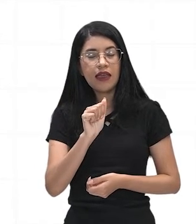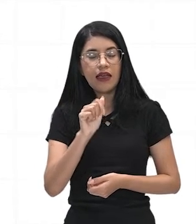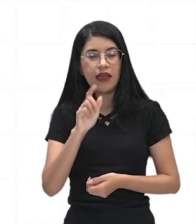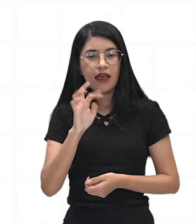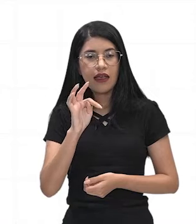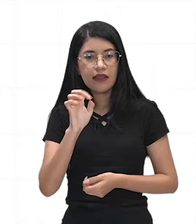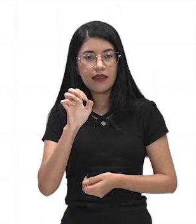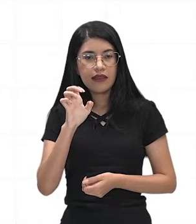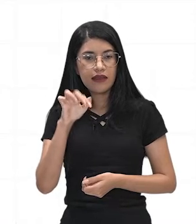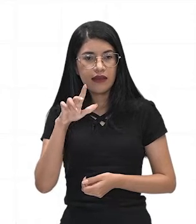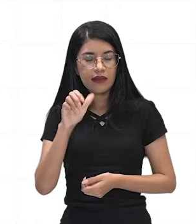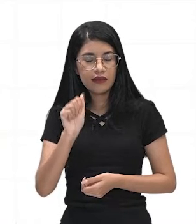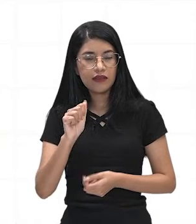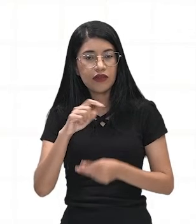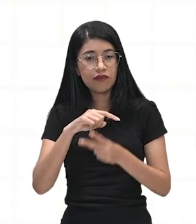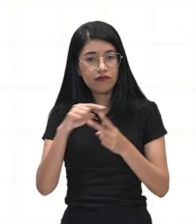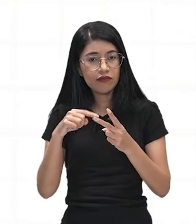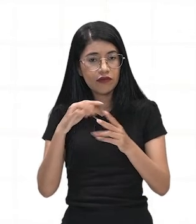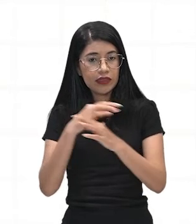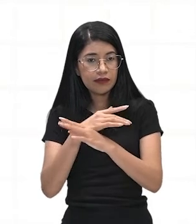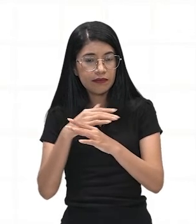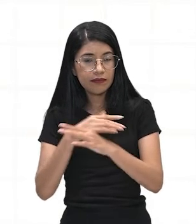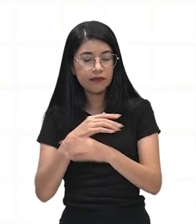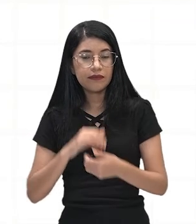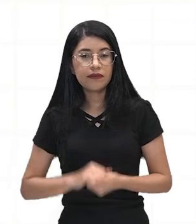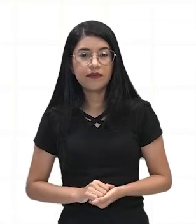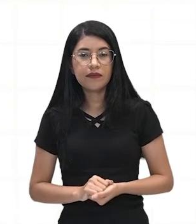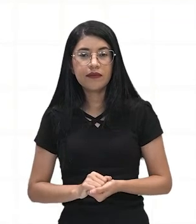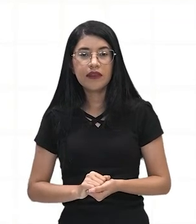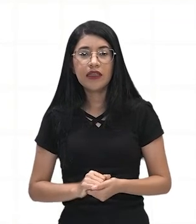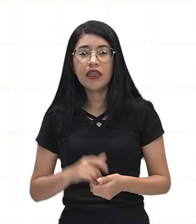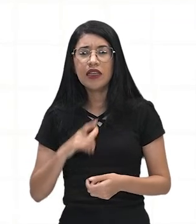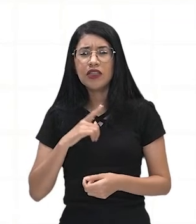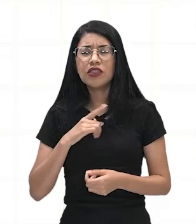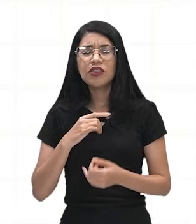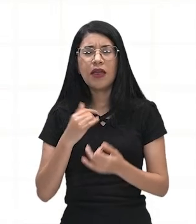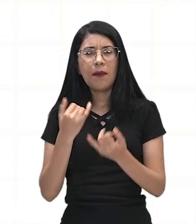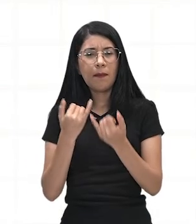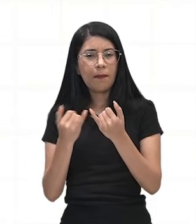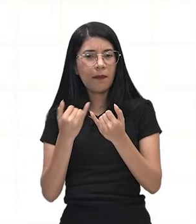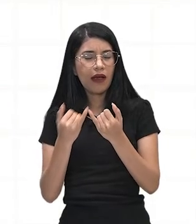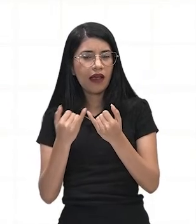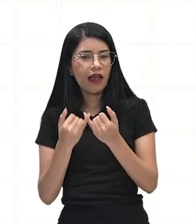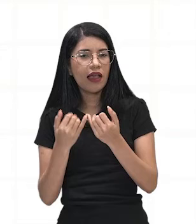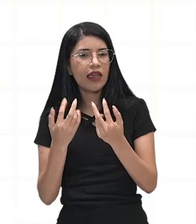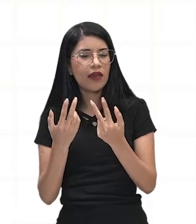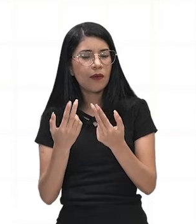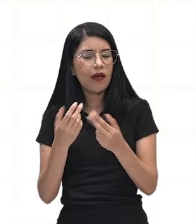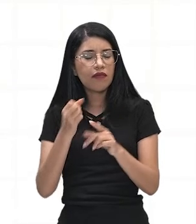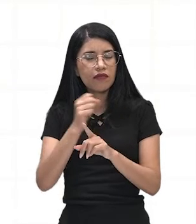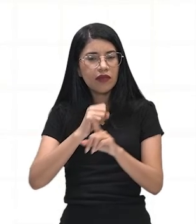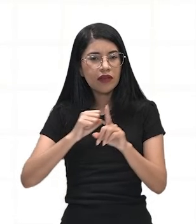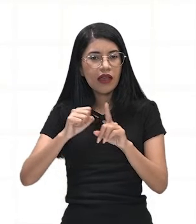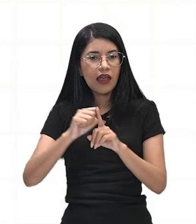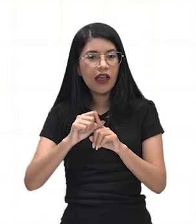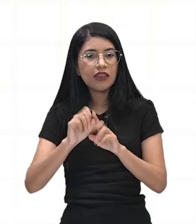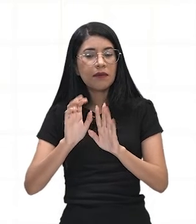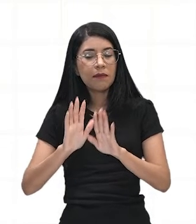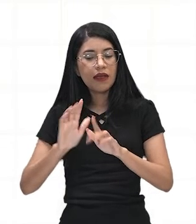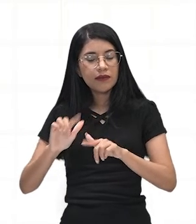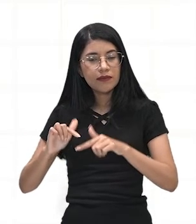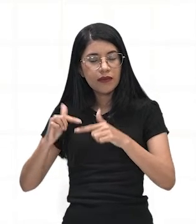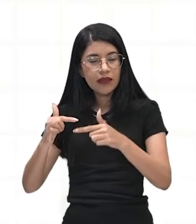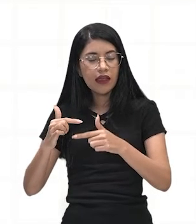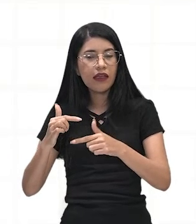só. Embora houvesse semelhança nas expectativas sociais e nos papéis atribuídos às mulheres nas cidades e